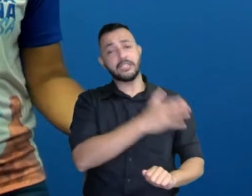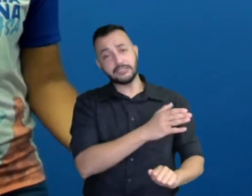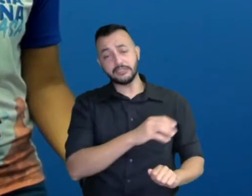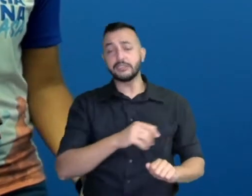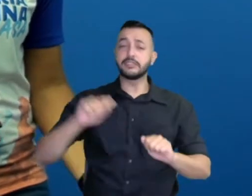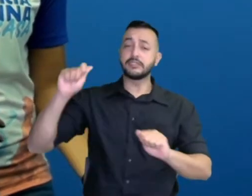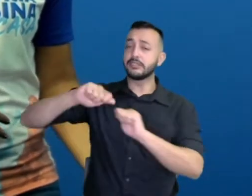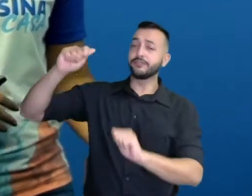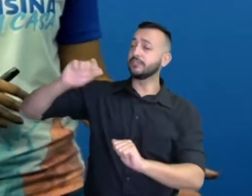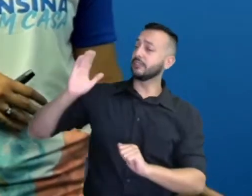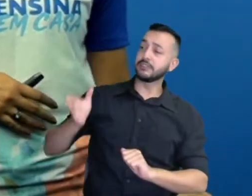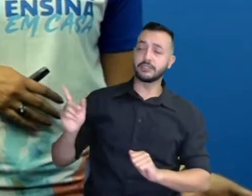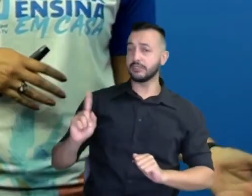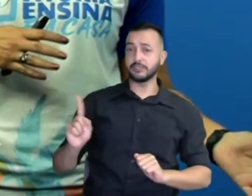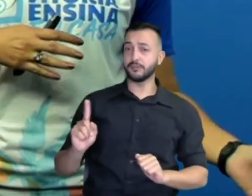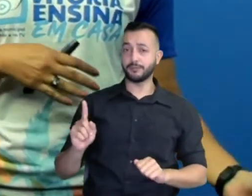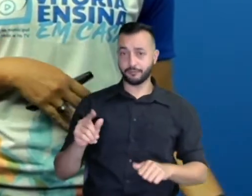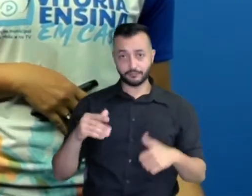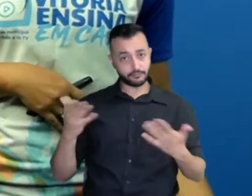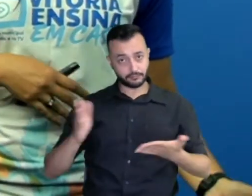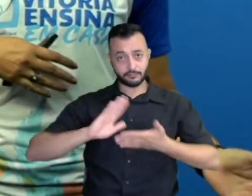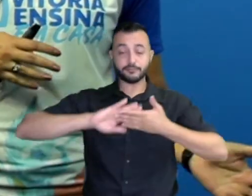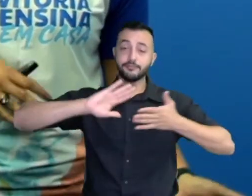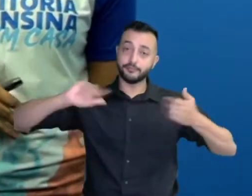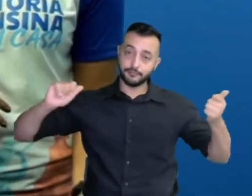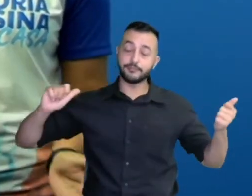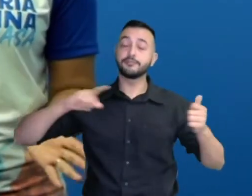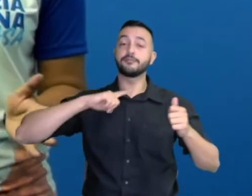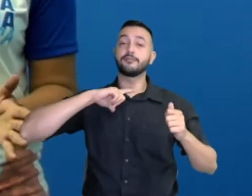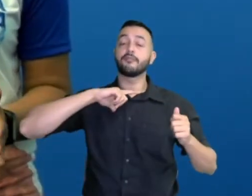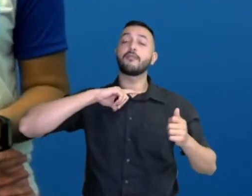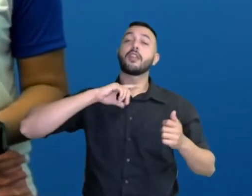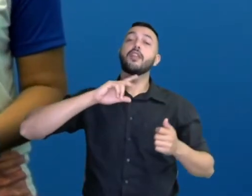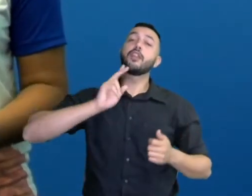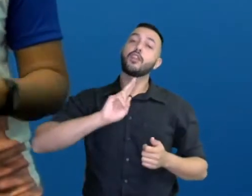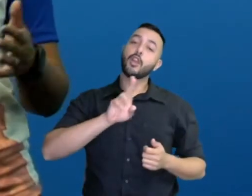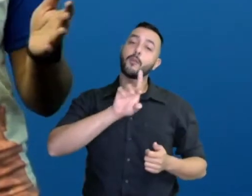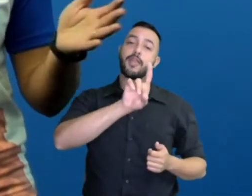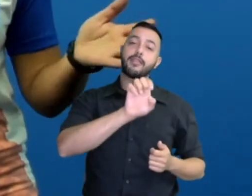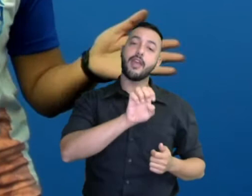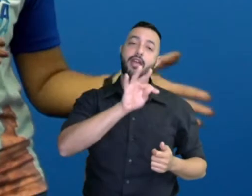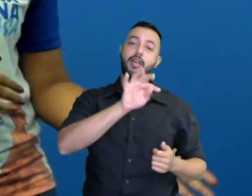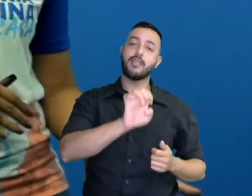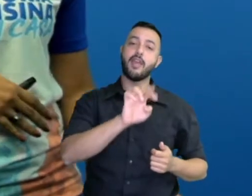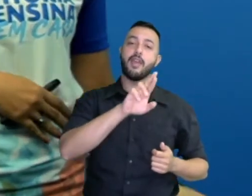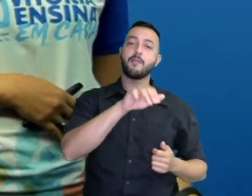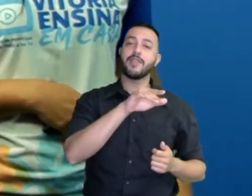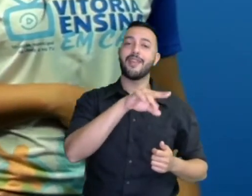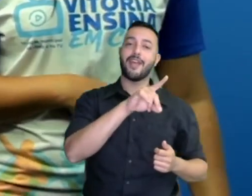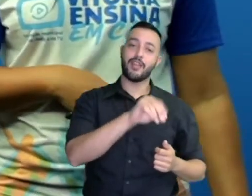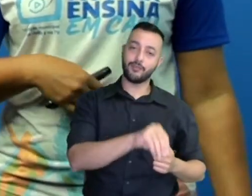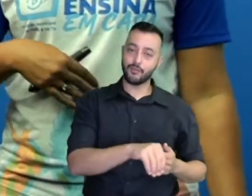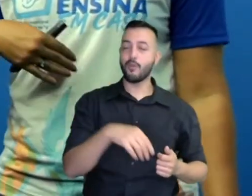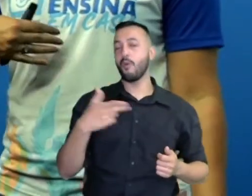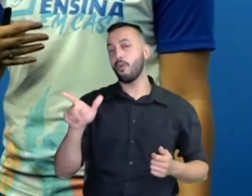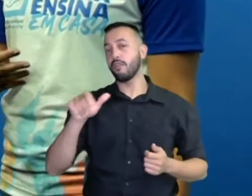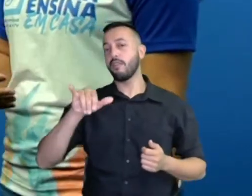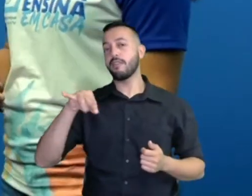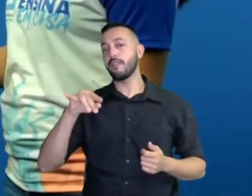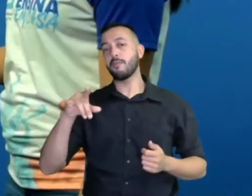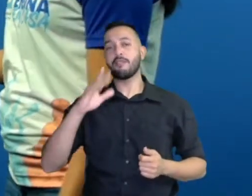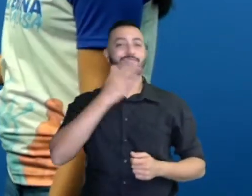e indefinidos, certo? Que em espanhol a gente chama de determinados e indeterminados.